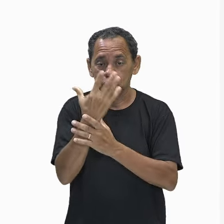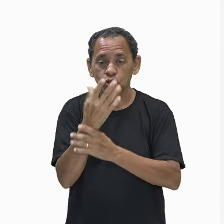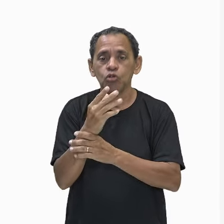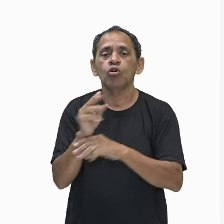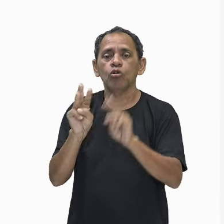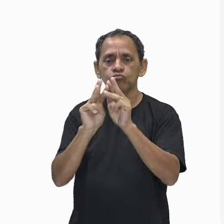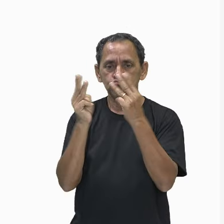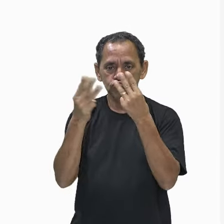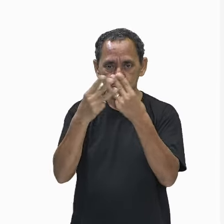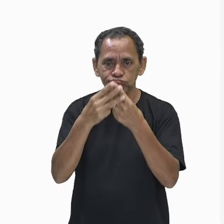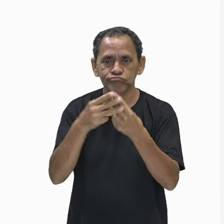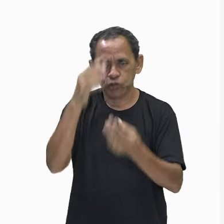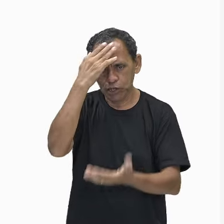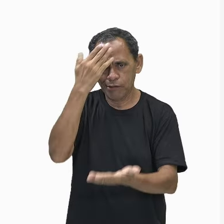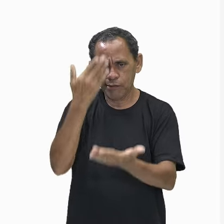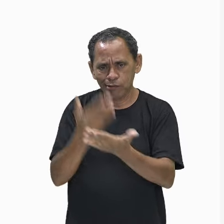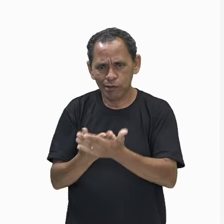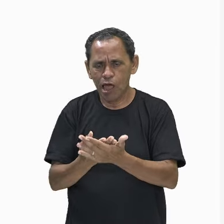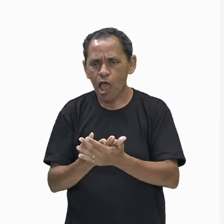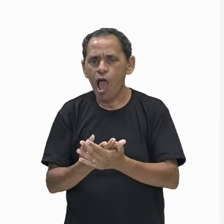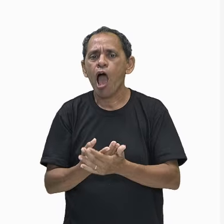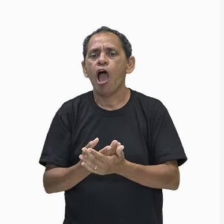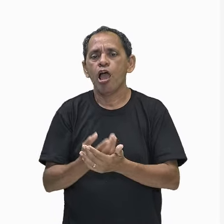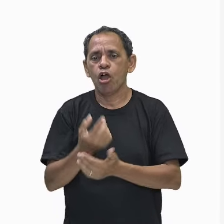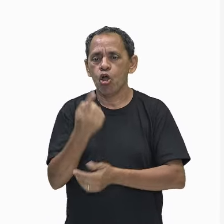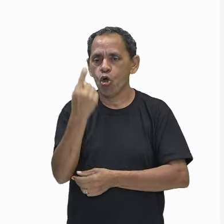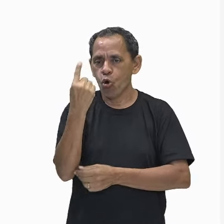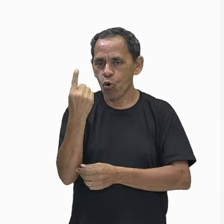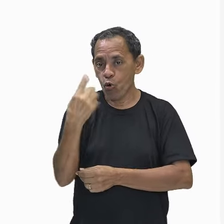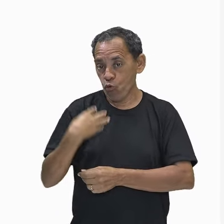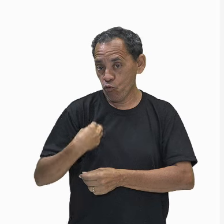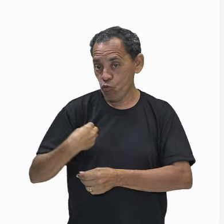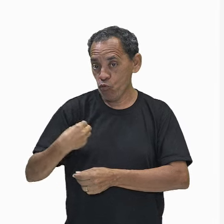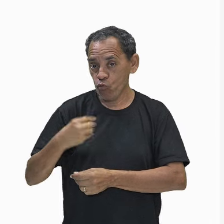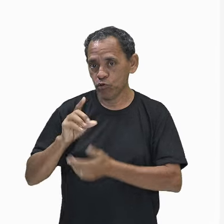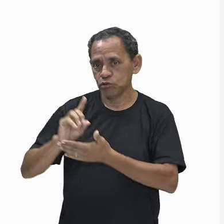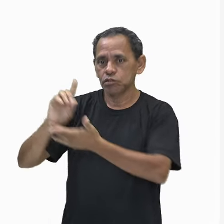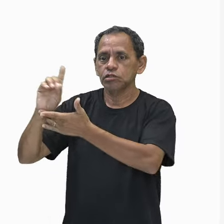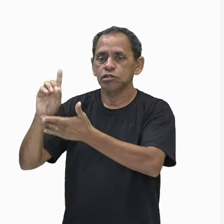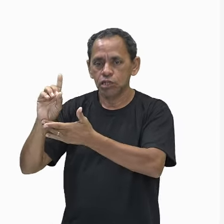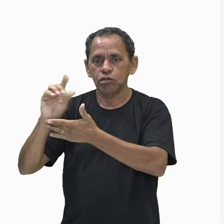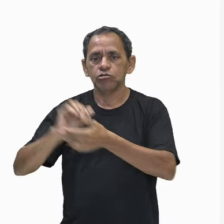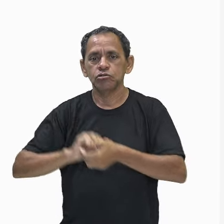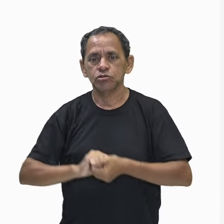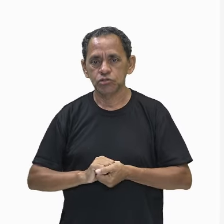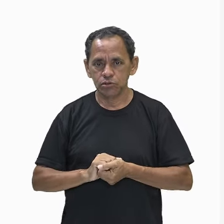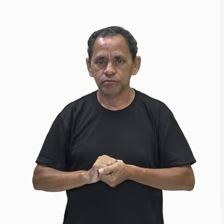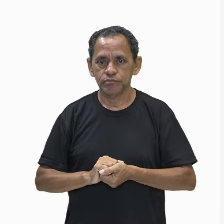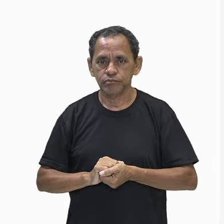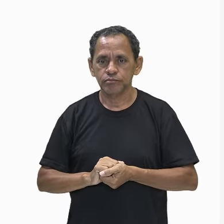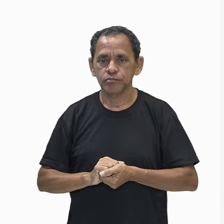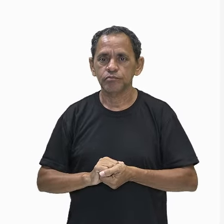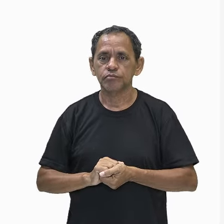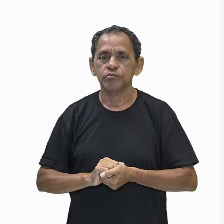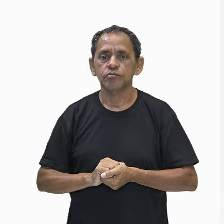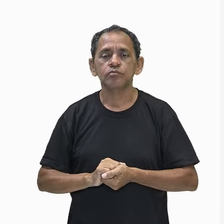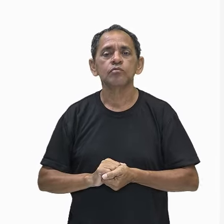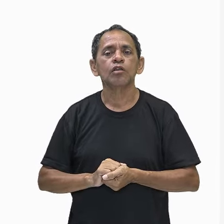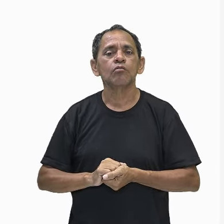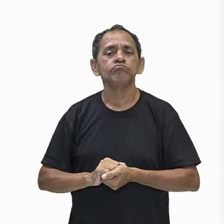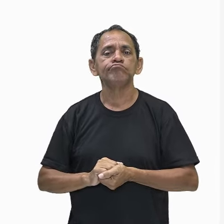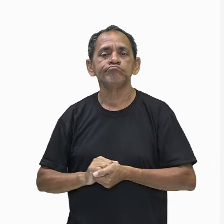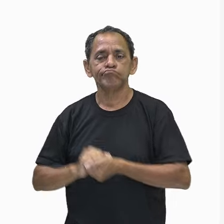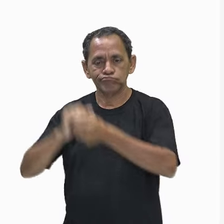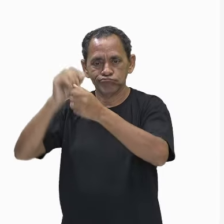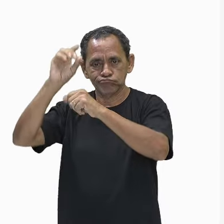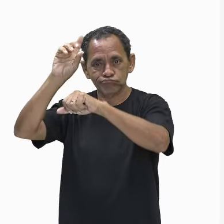de crença da vinda de um Messias, o Redentor, o Salvador, o Filho de Deus, cuja vinda seria